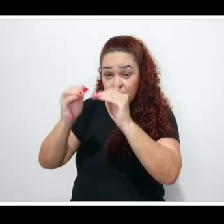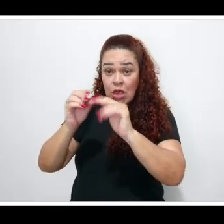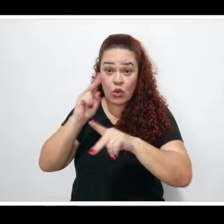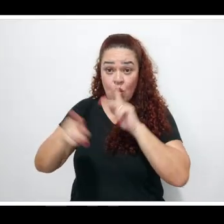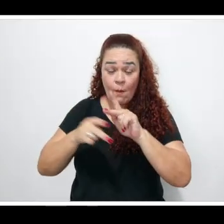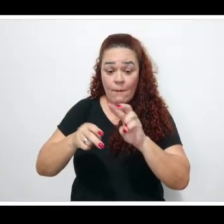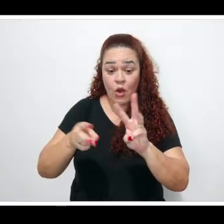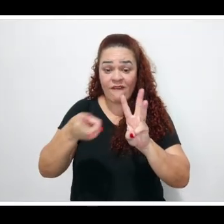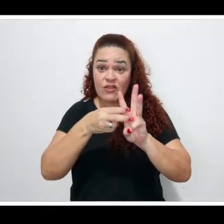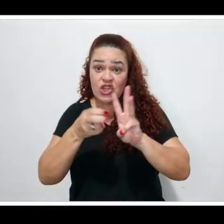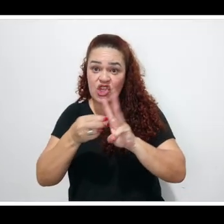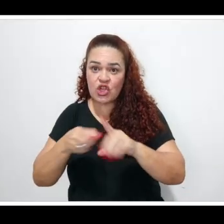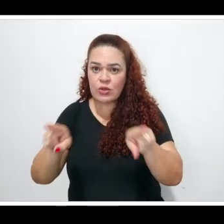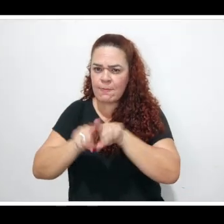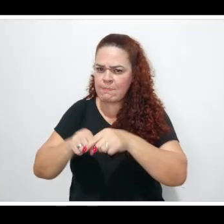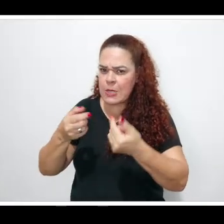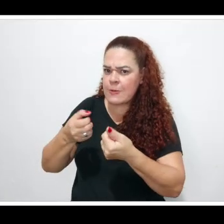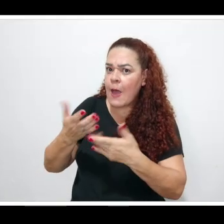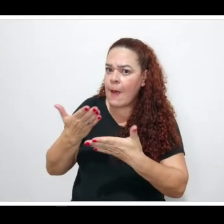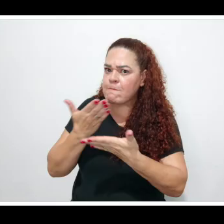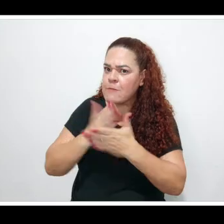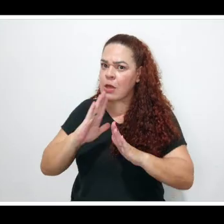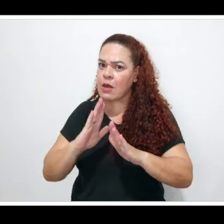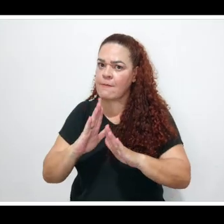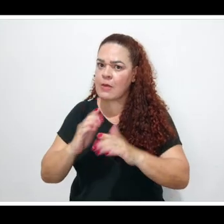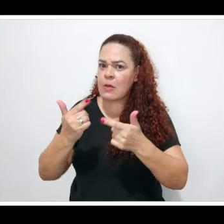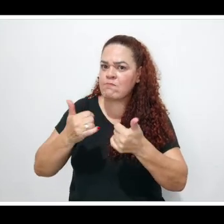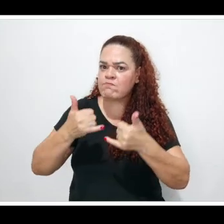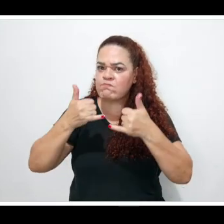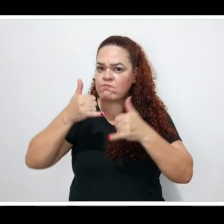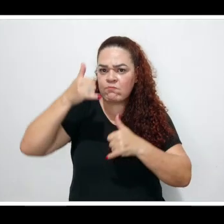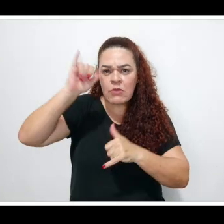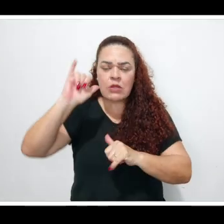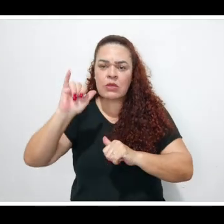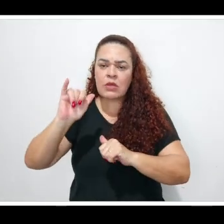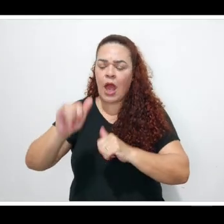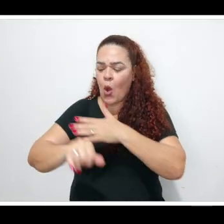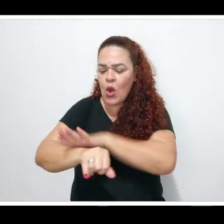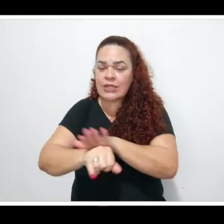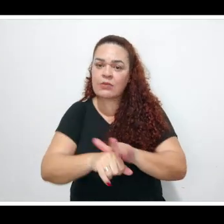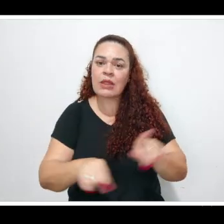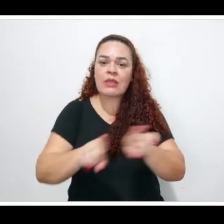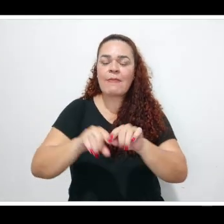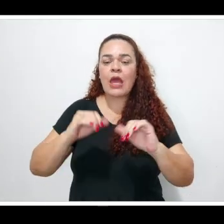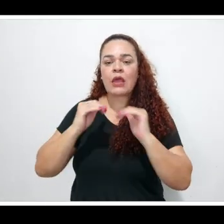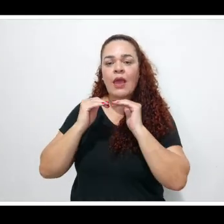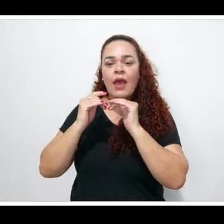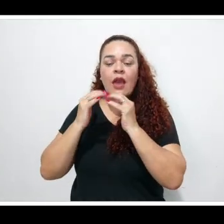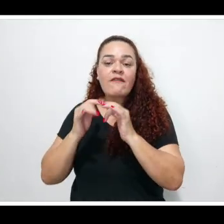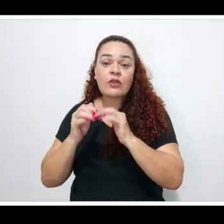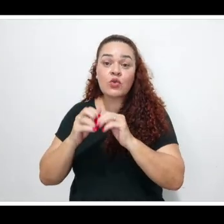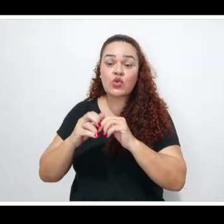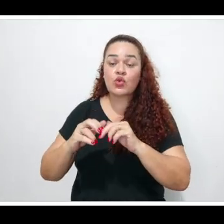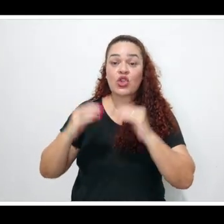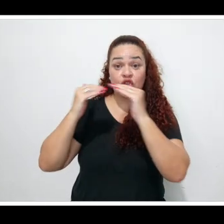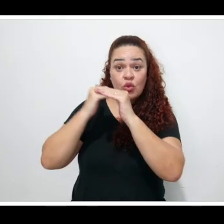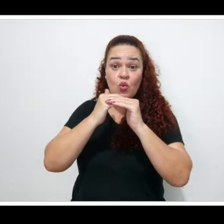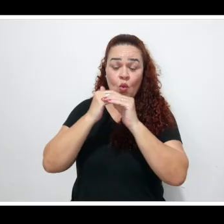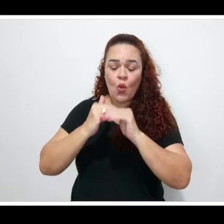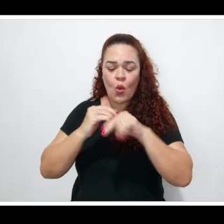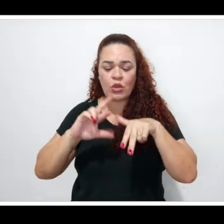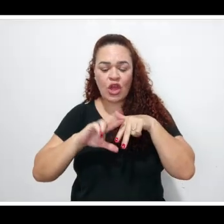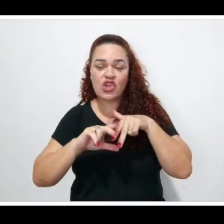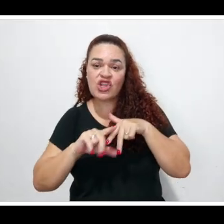indígenas e ao combate ao racismo, bem como reflexões que passam pela igualdade de gênero e pelo respeito